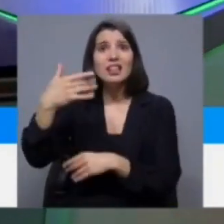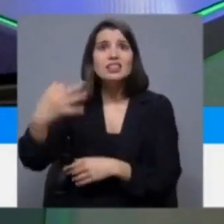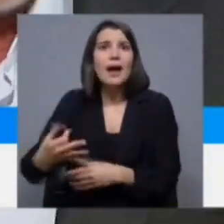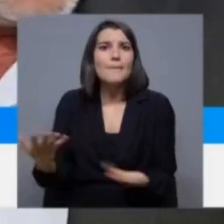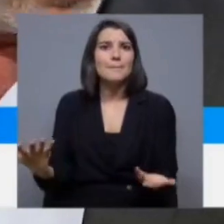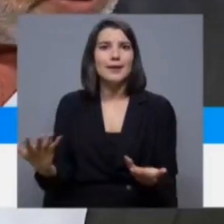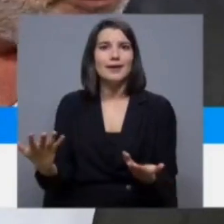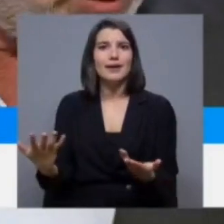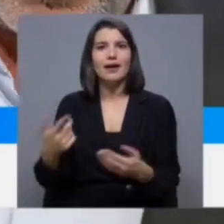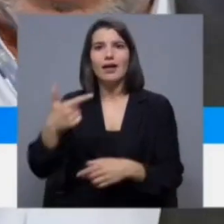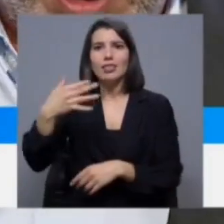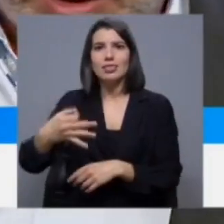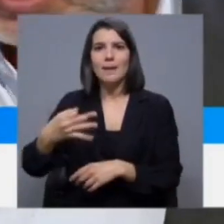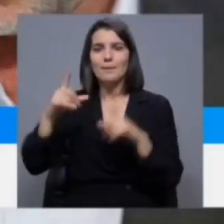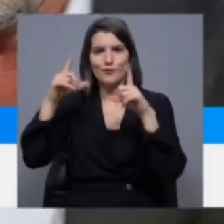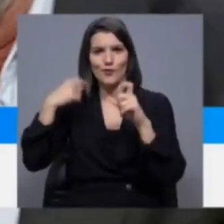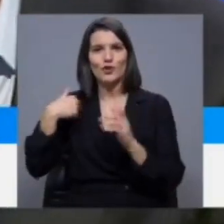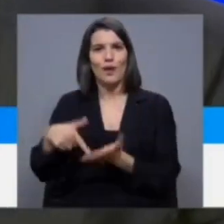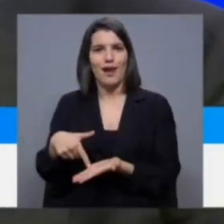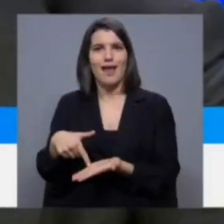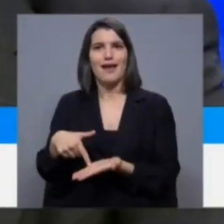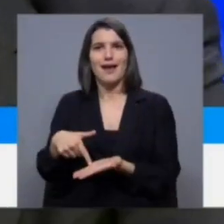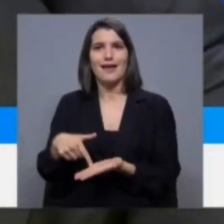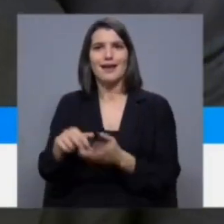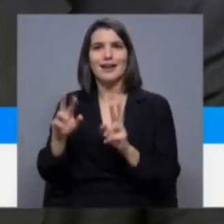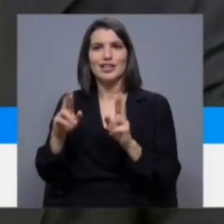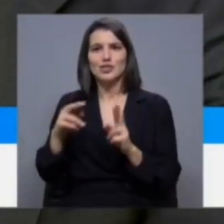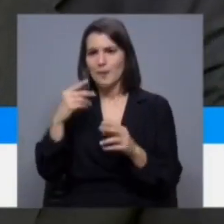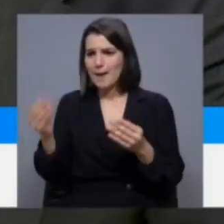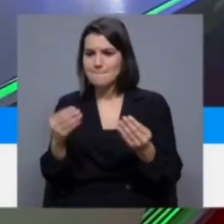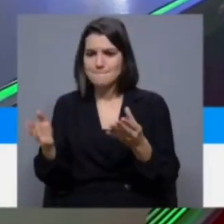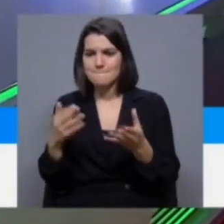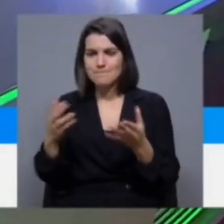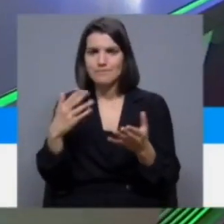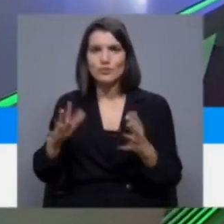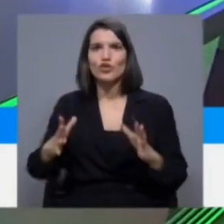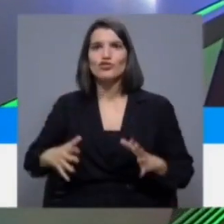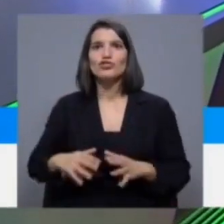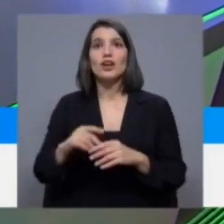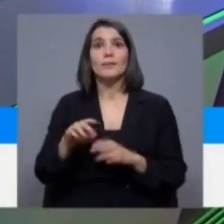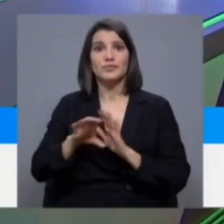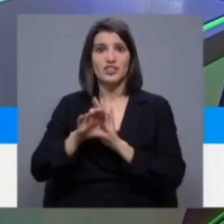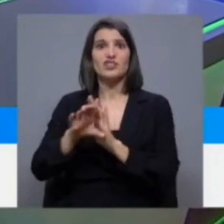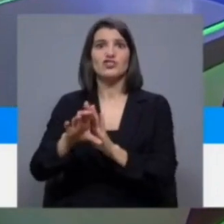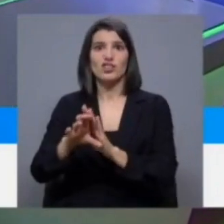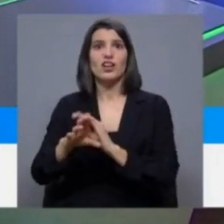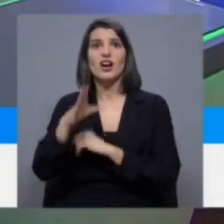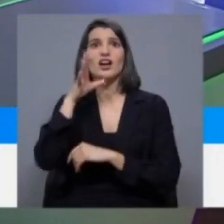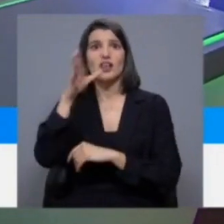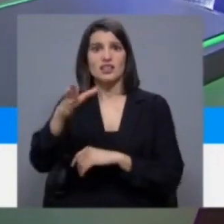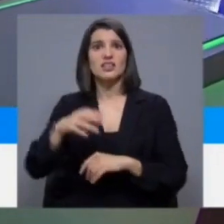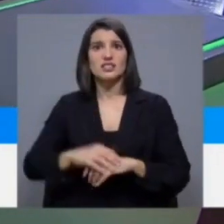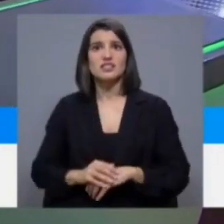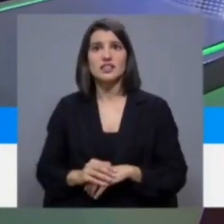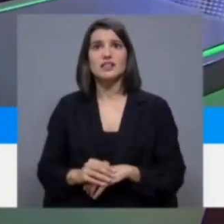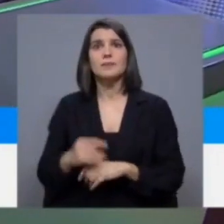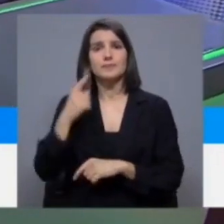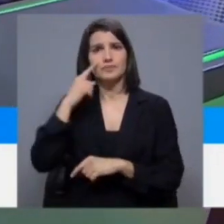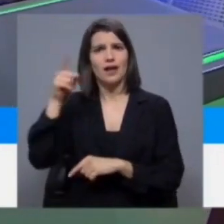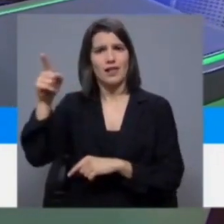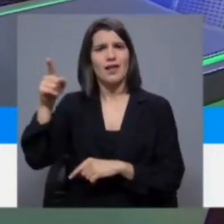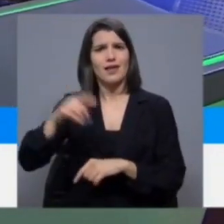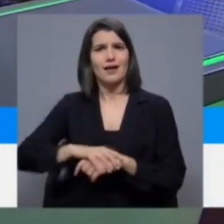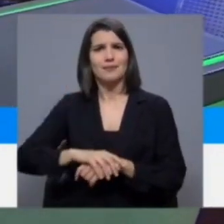tema da Tap enfim eu tenho fotografias espero podermos encontrar rapidamente não chega a defender diz